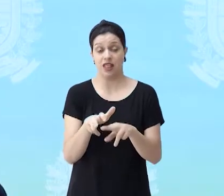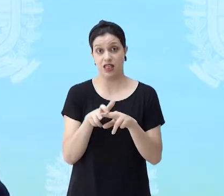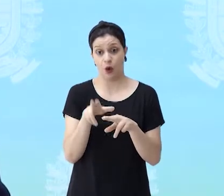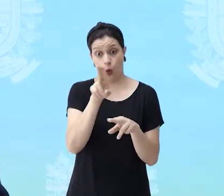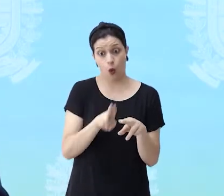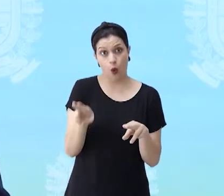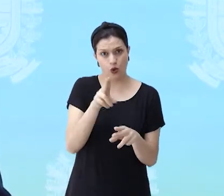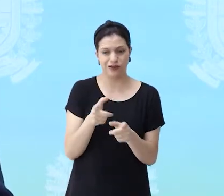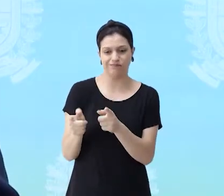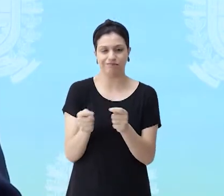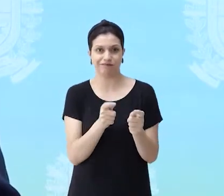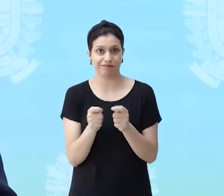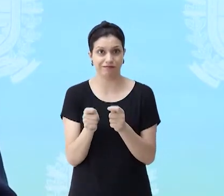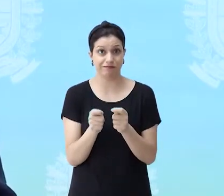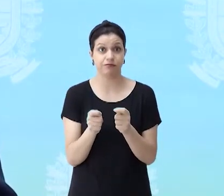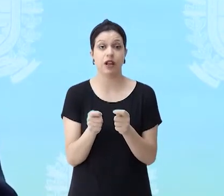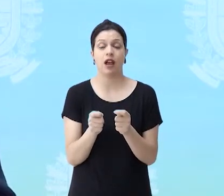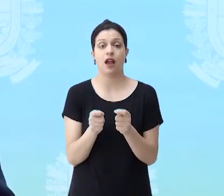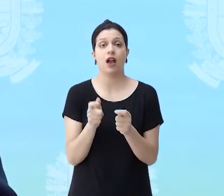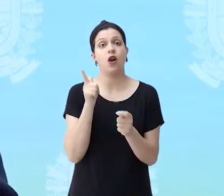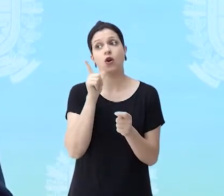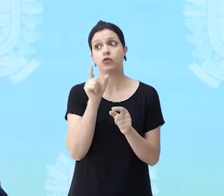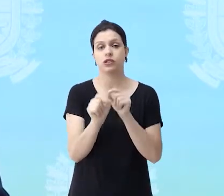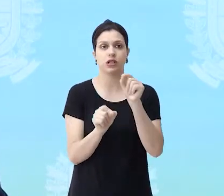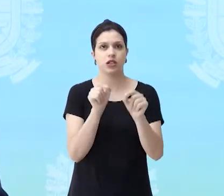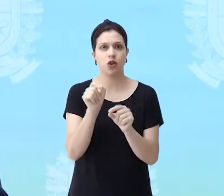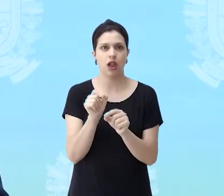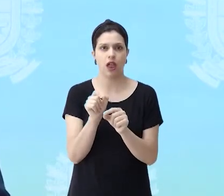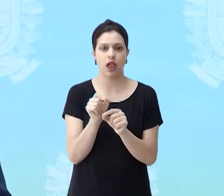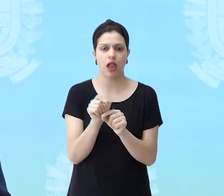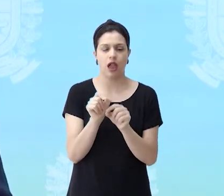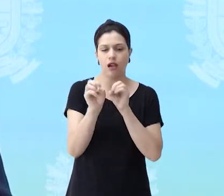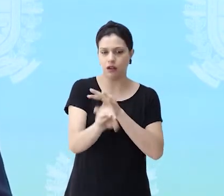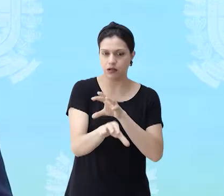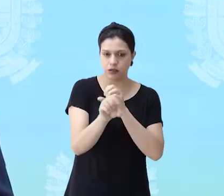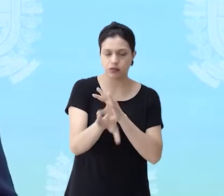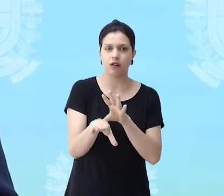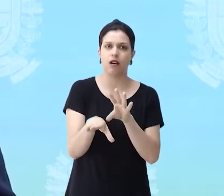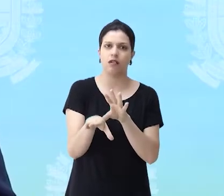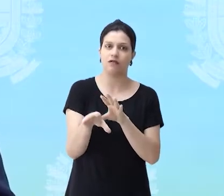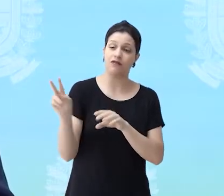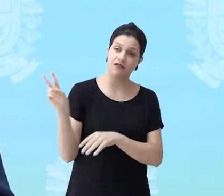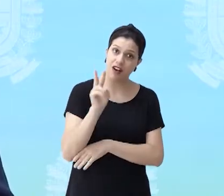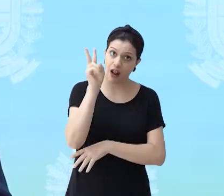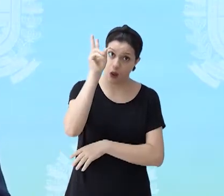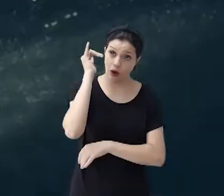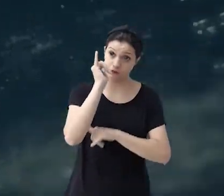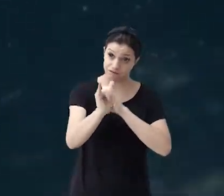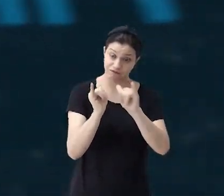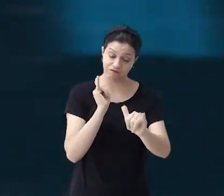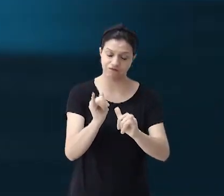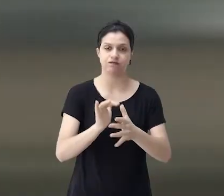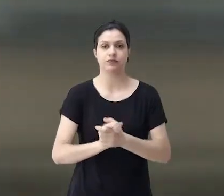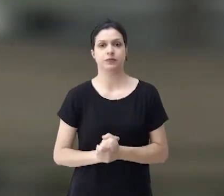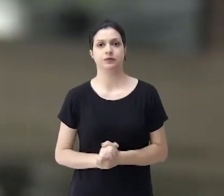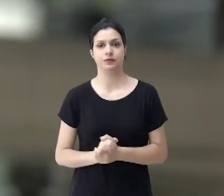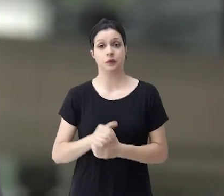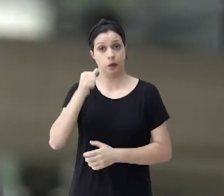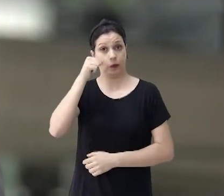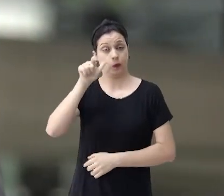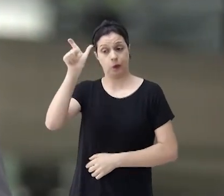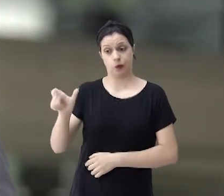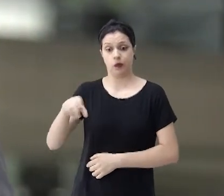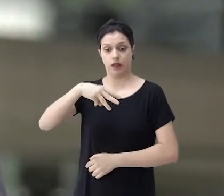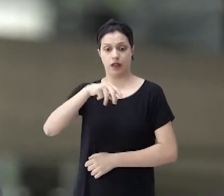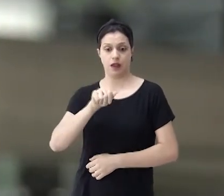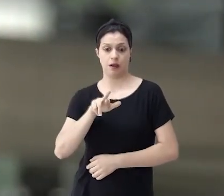gamificação. Através de jogos eletrônicos, você passa valores e informações. Mara